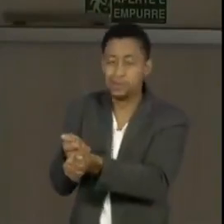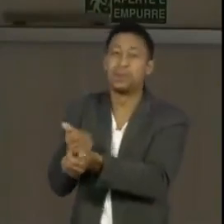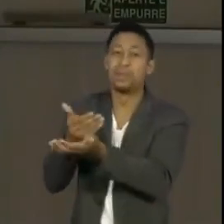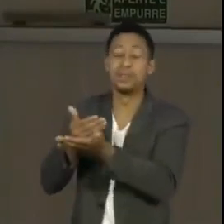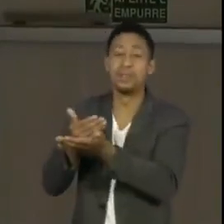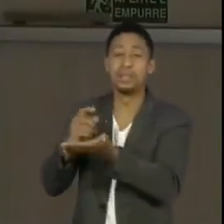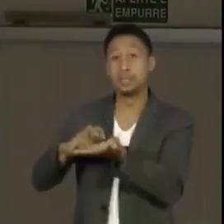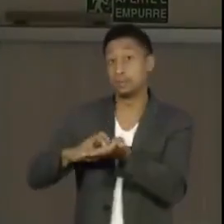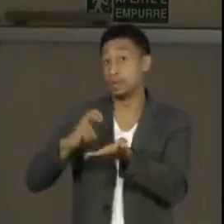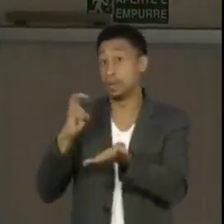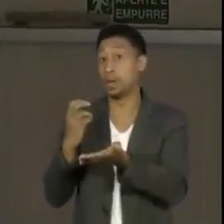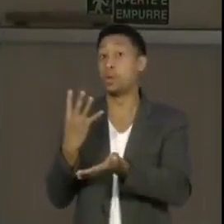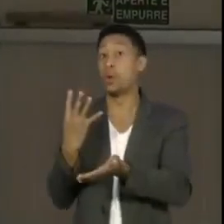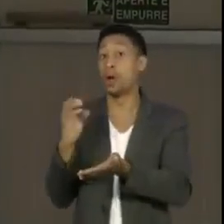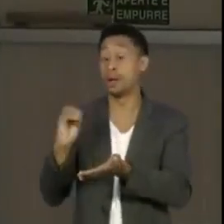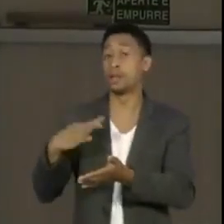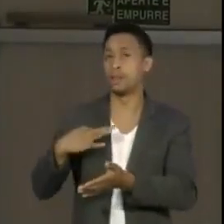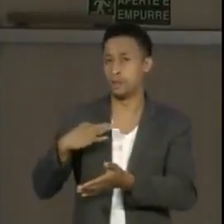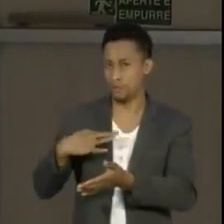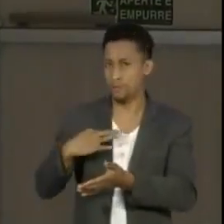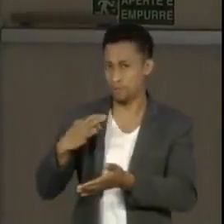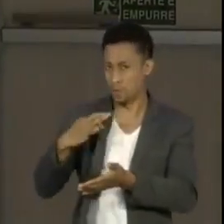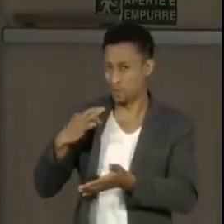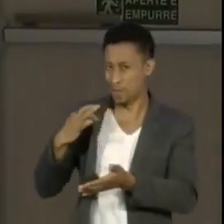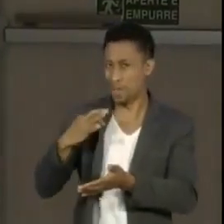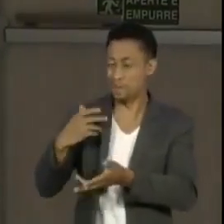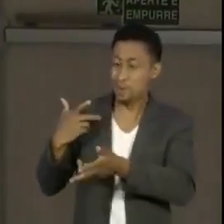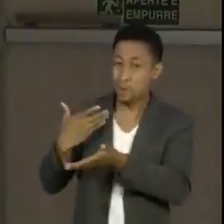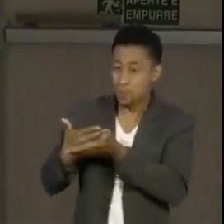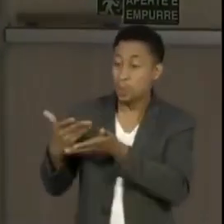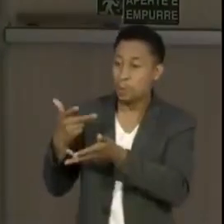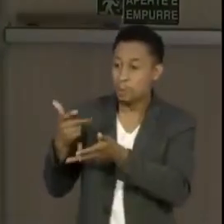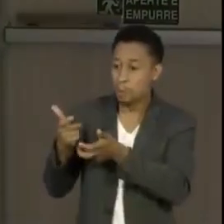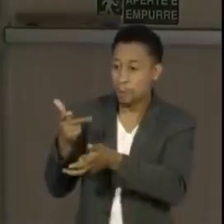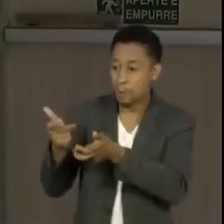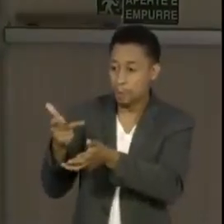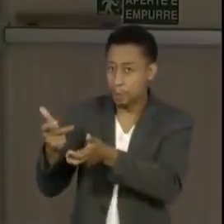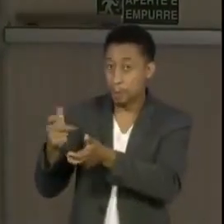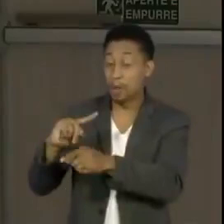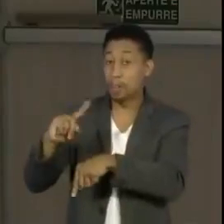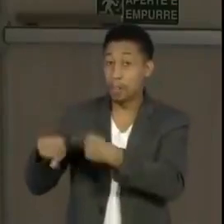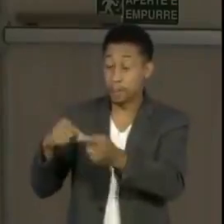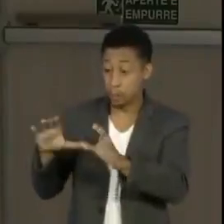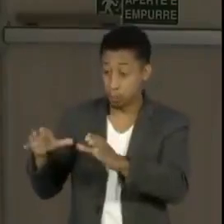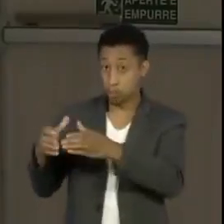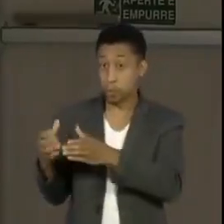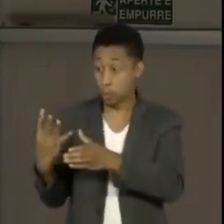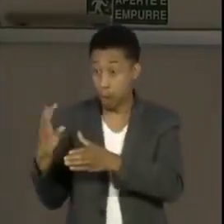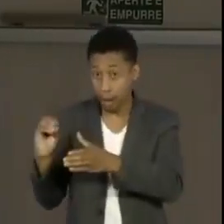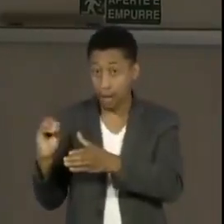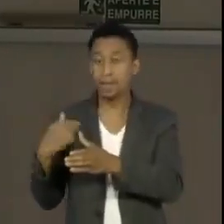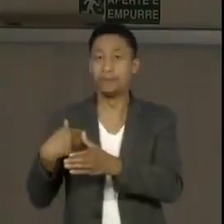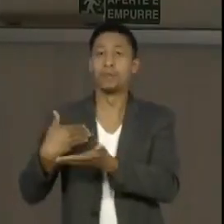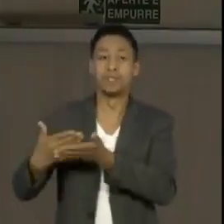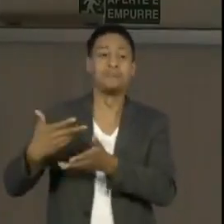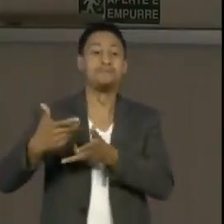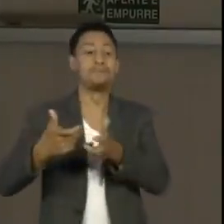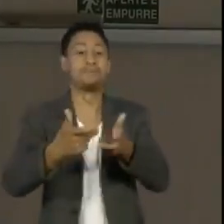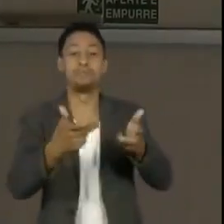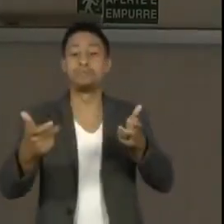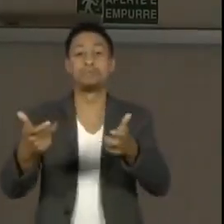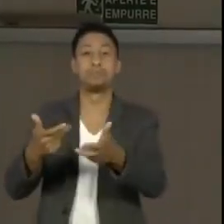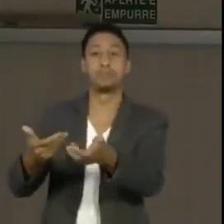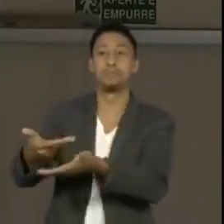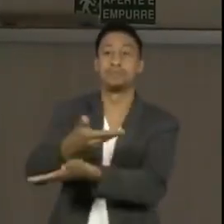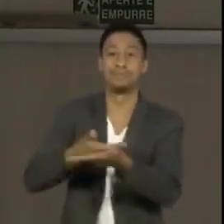imunizados 40 voluntários, que são aqueles profissionais que aplicarão a vacina nos colegas nos próximos dias. E agora há pouco, por volta